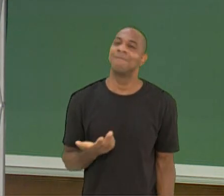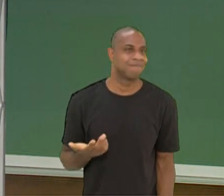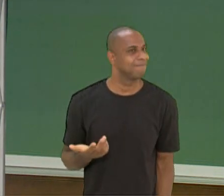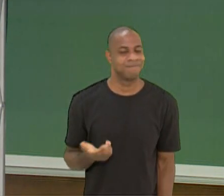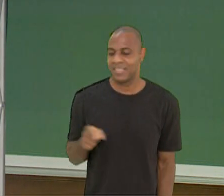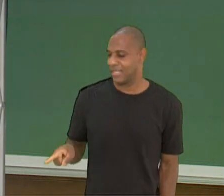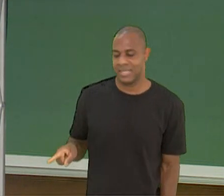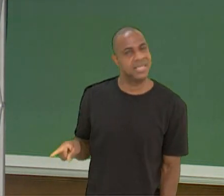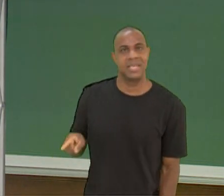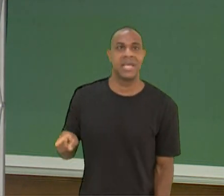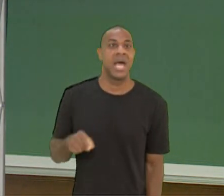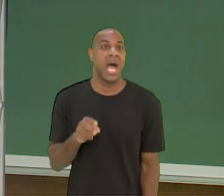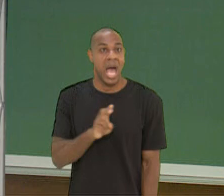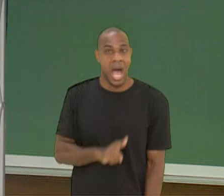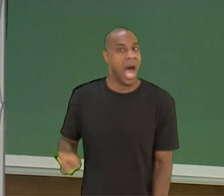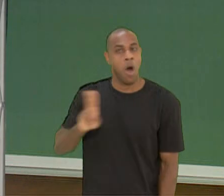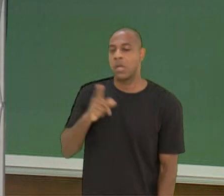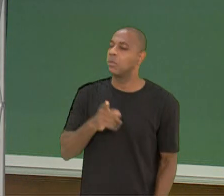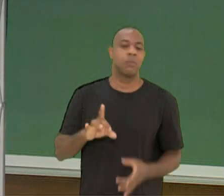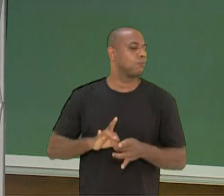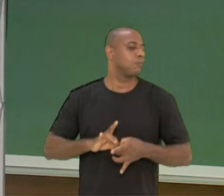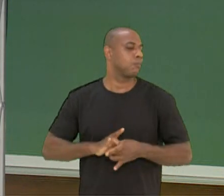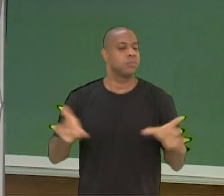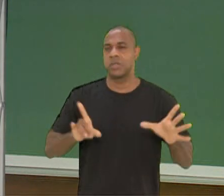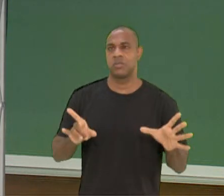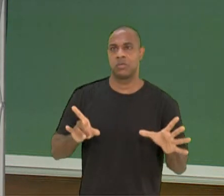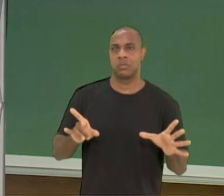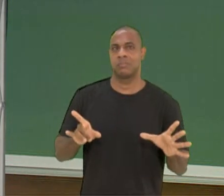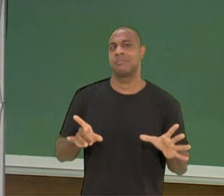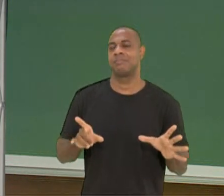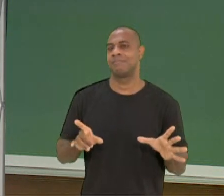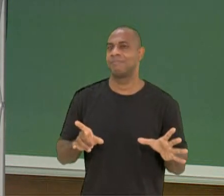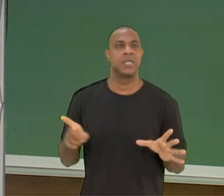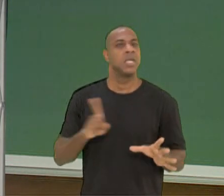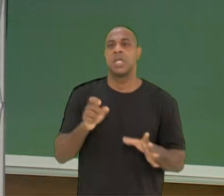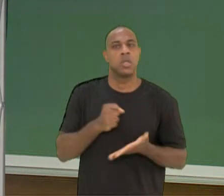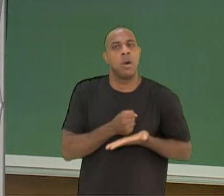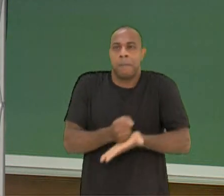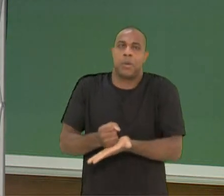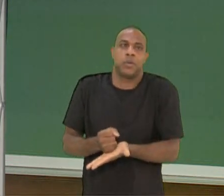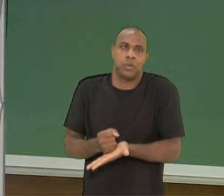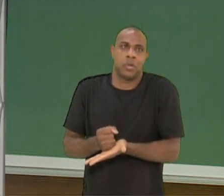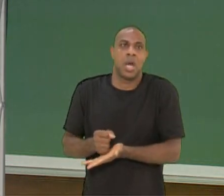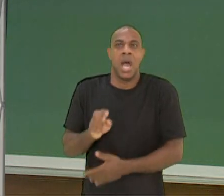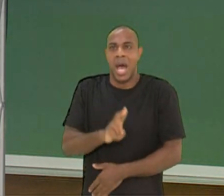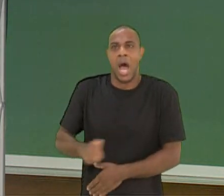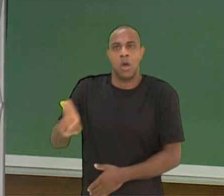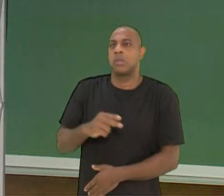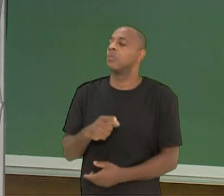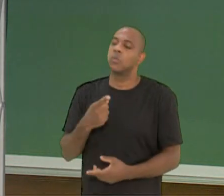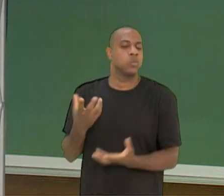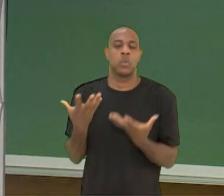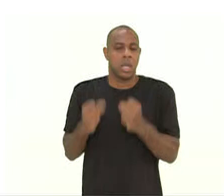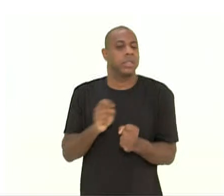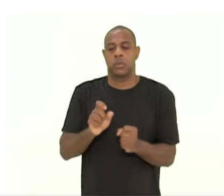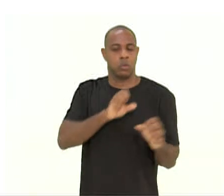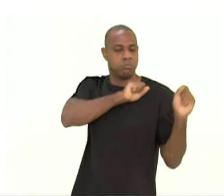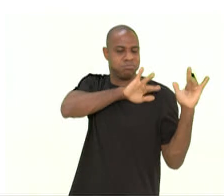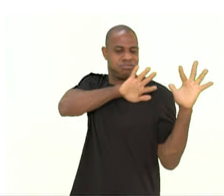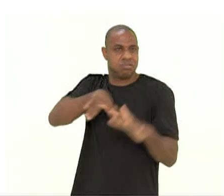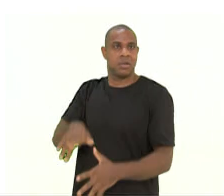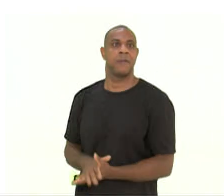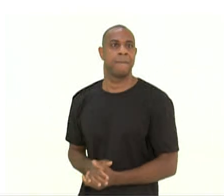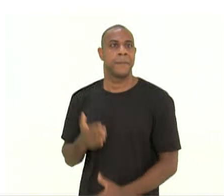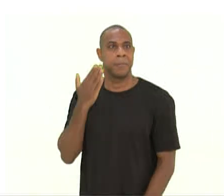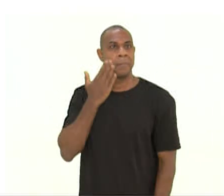consentimento da ONU. A Organização das Nações Unidas não apoiou essa invasão. Saddam Hussein, está aqui ele do